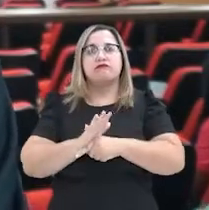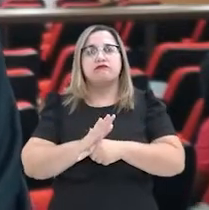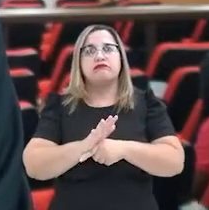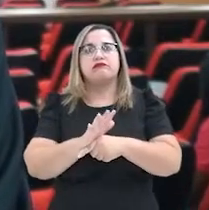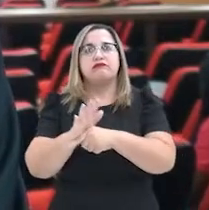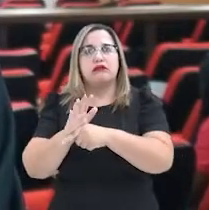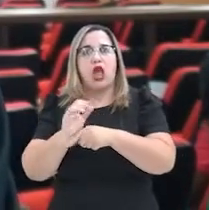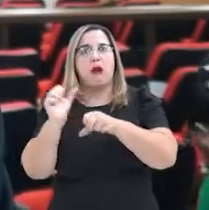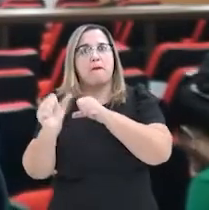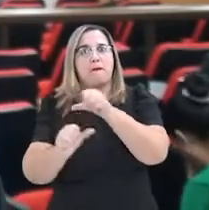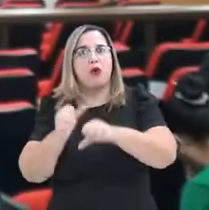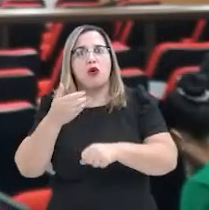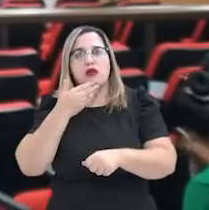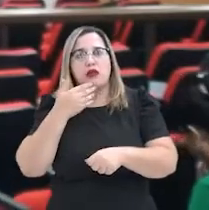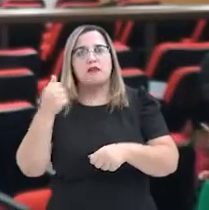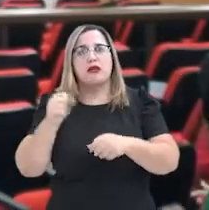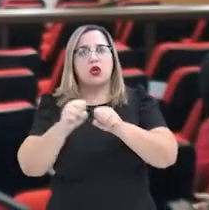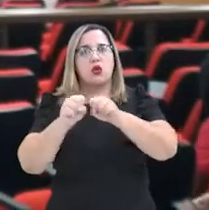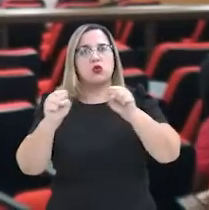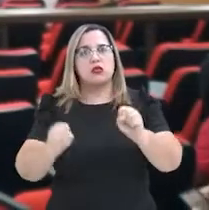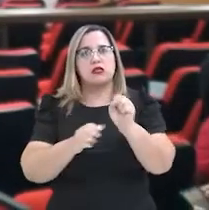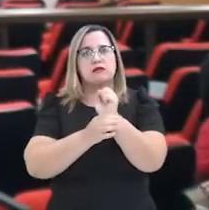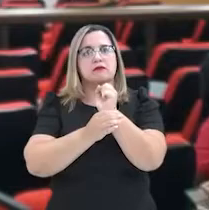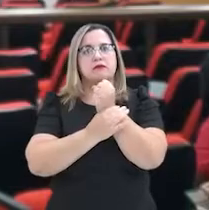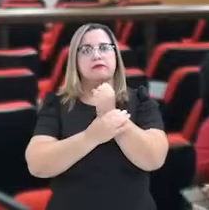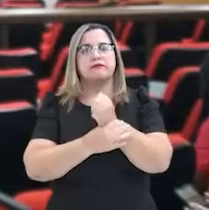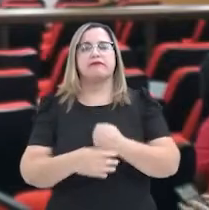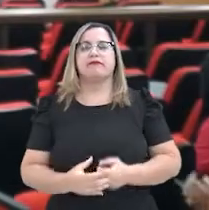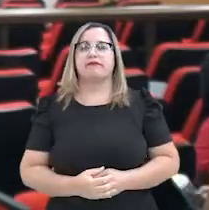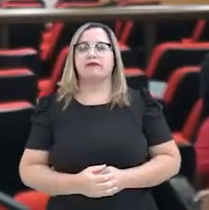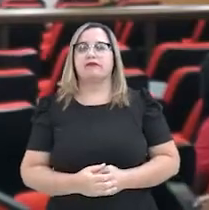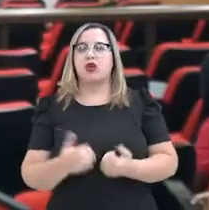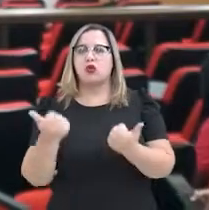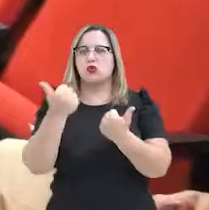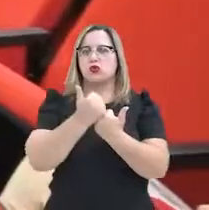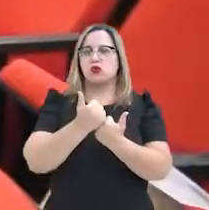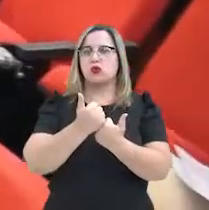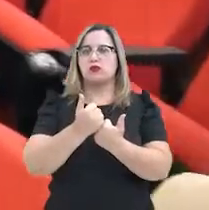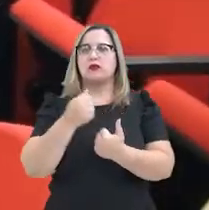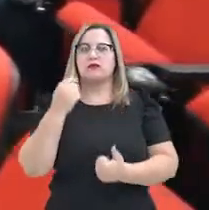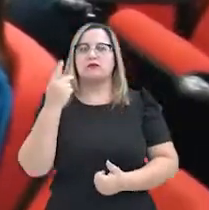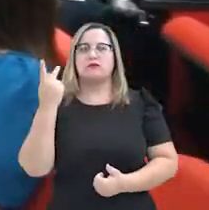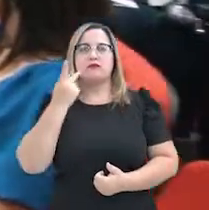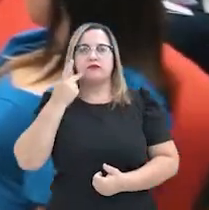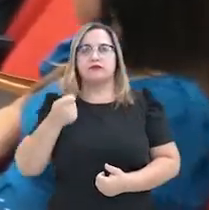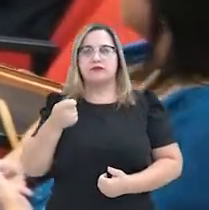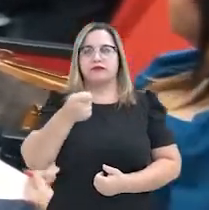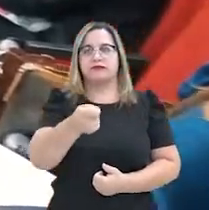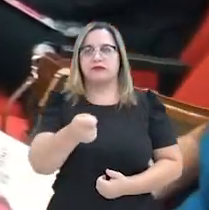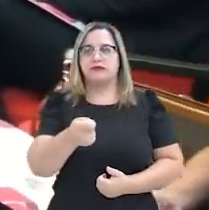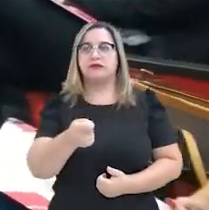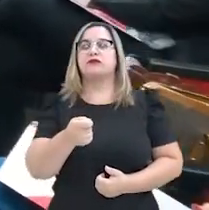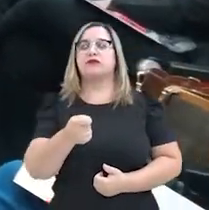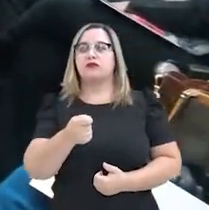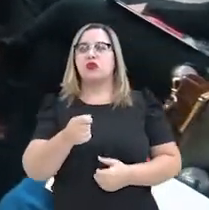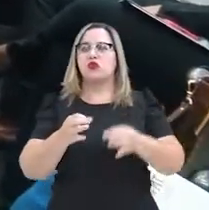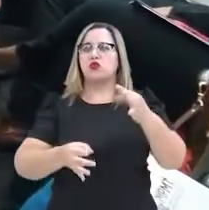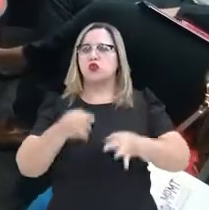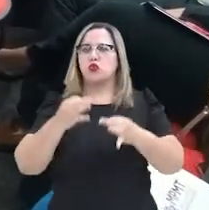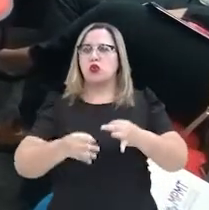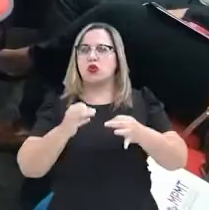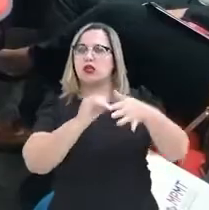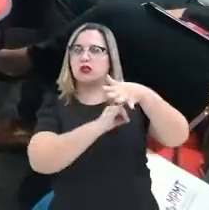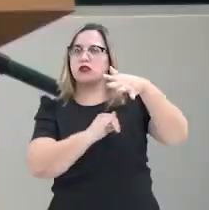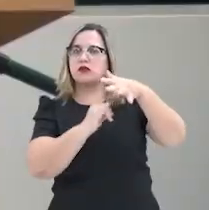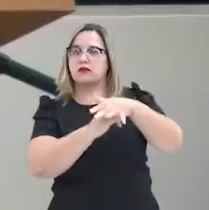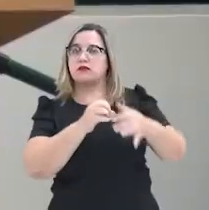colhermos frutos exitosos e de melhoramento, né, para esse sistema de garantias. O subprocurador-geral de Justiça